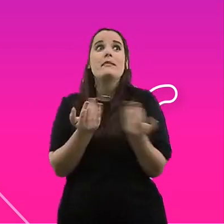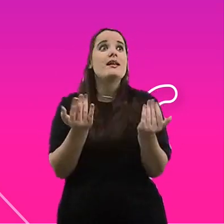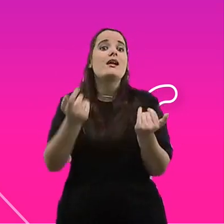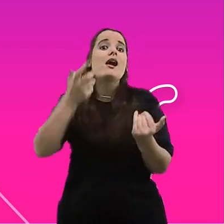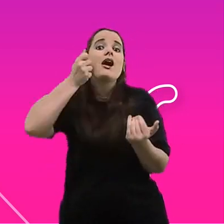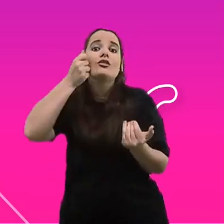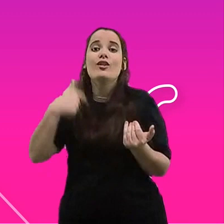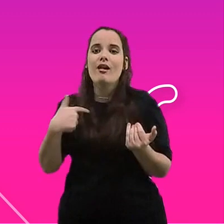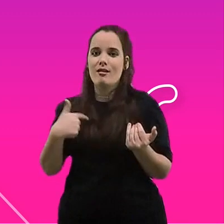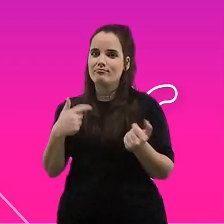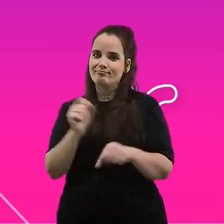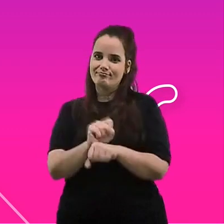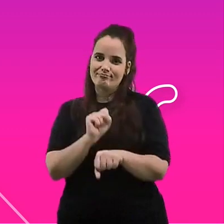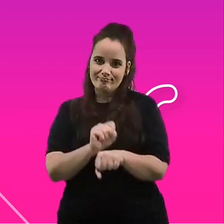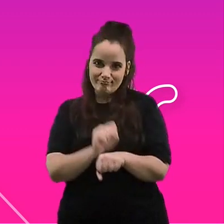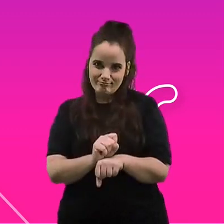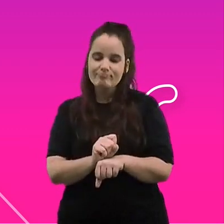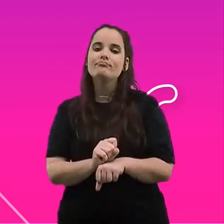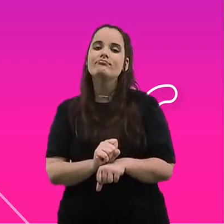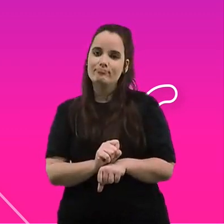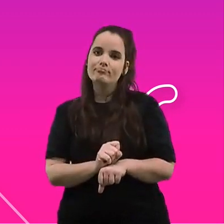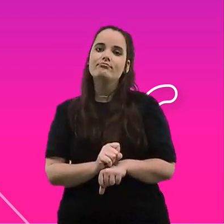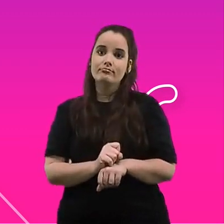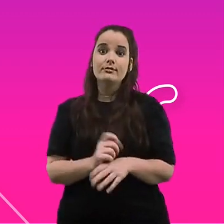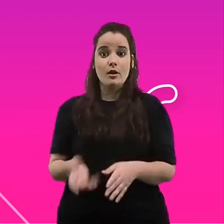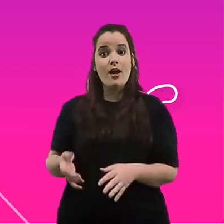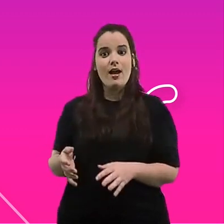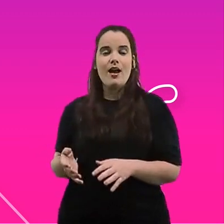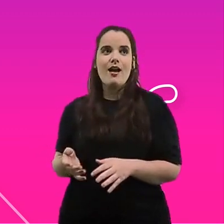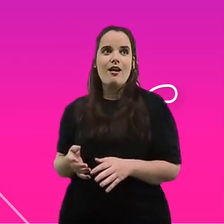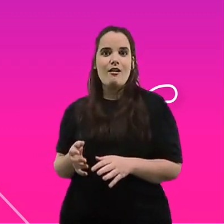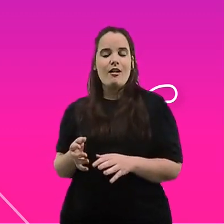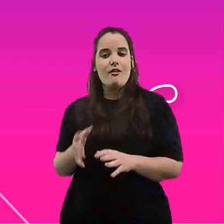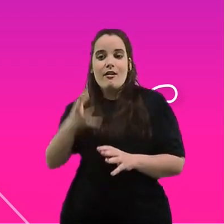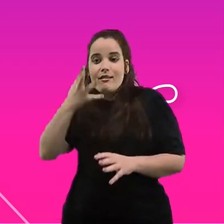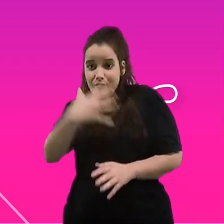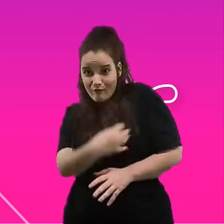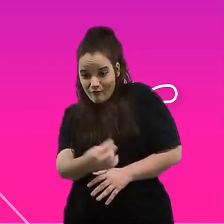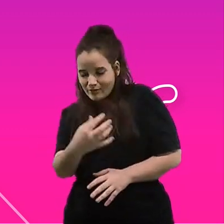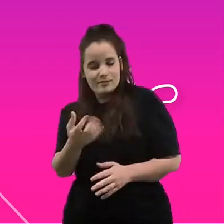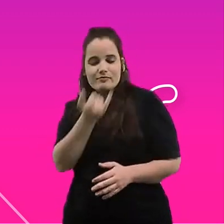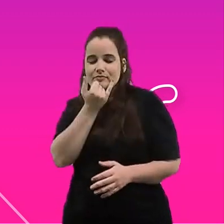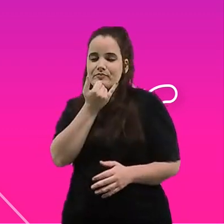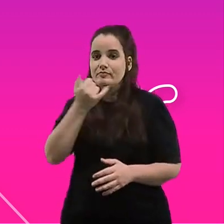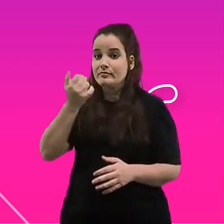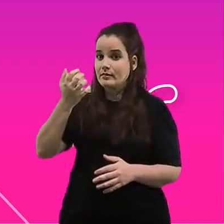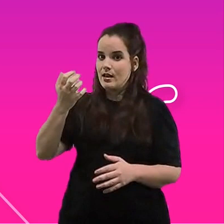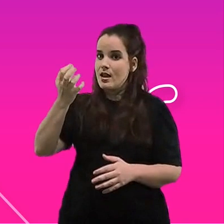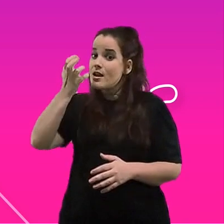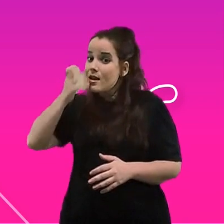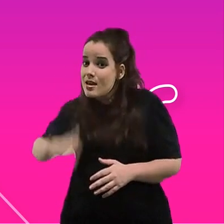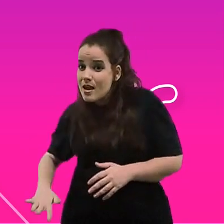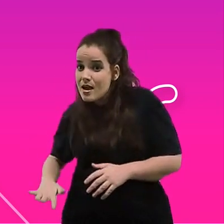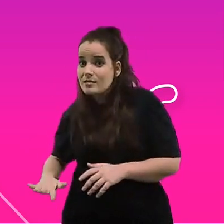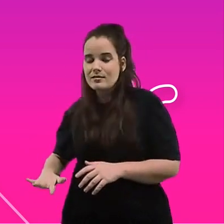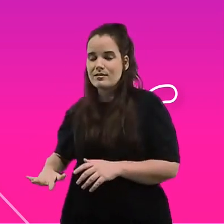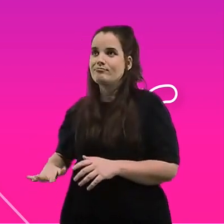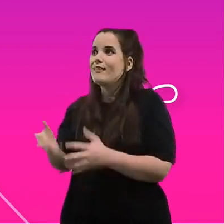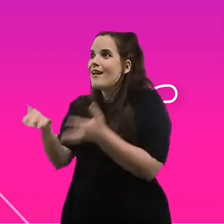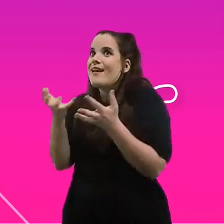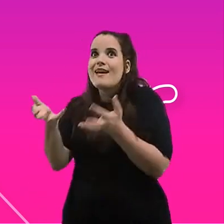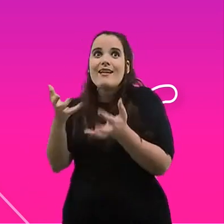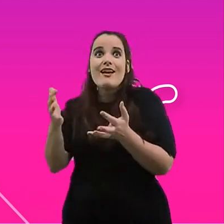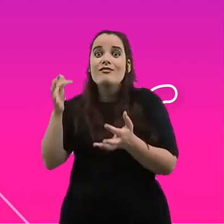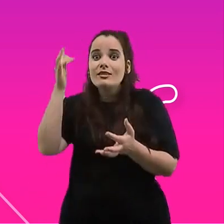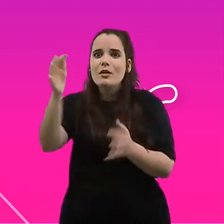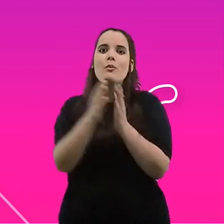que essas crianças tivessem um destino diferente. E é por isso que eu até fecho a minha apresentação pedindo para que o meu filho,